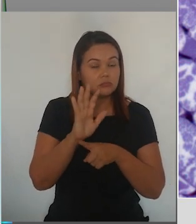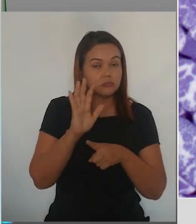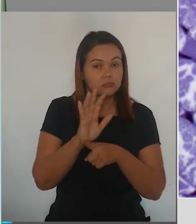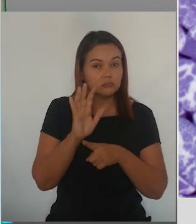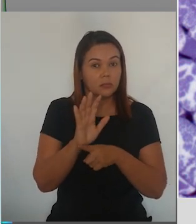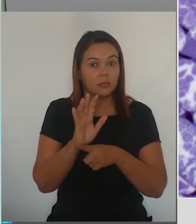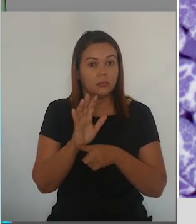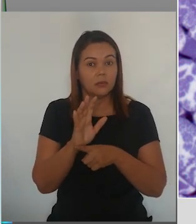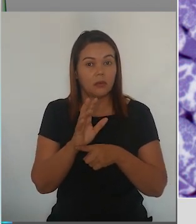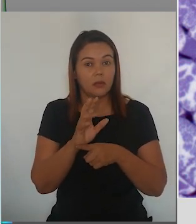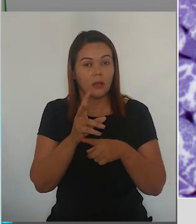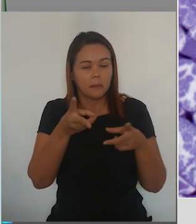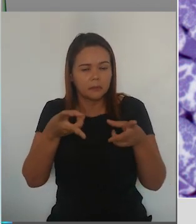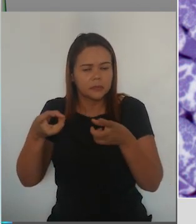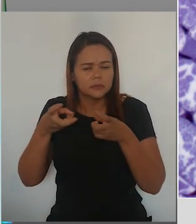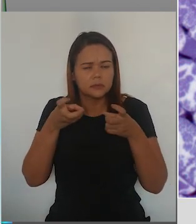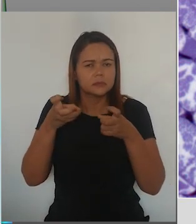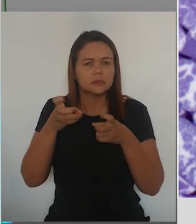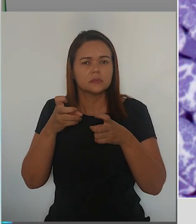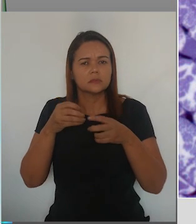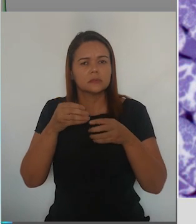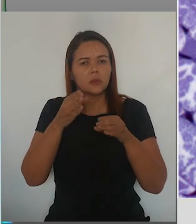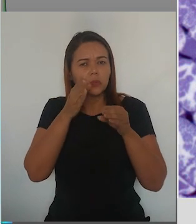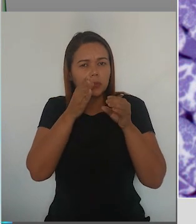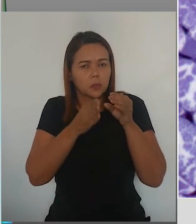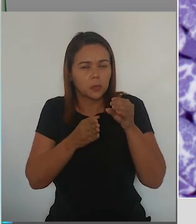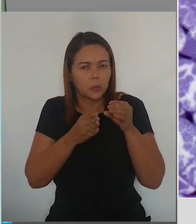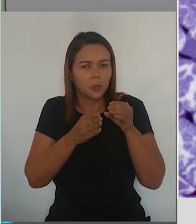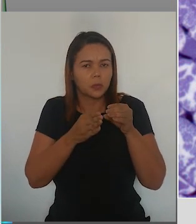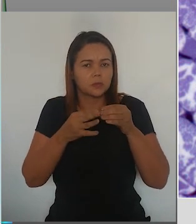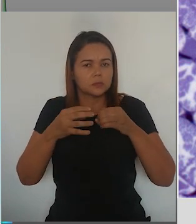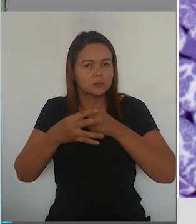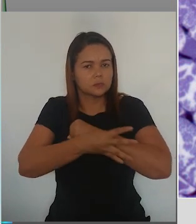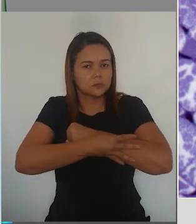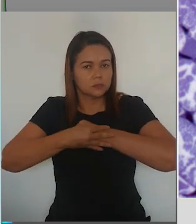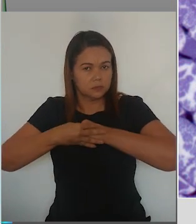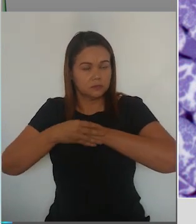presentes num corte de músculo esquelético.